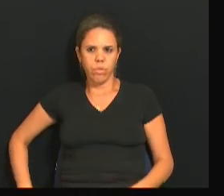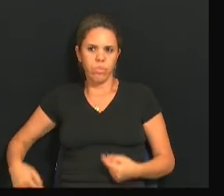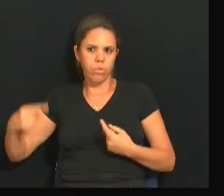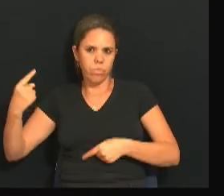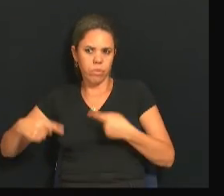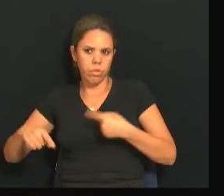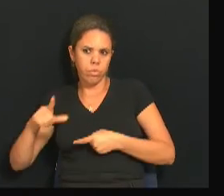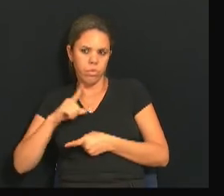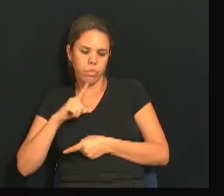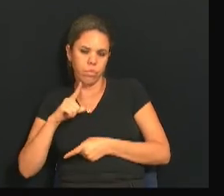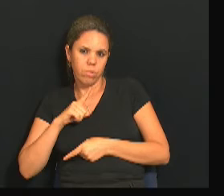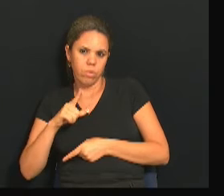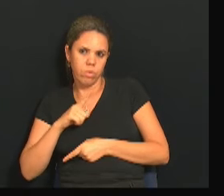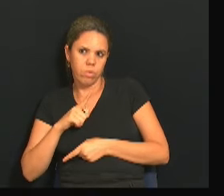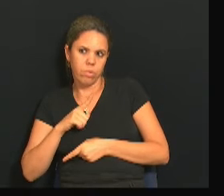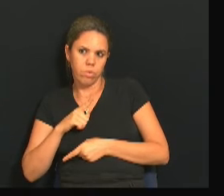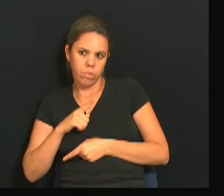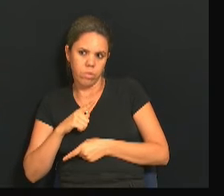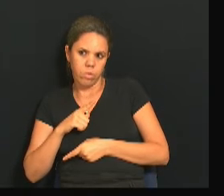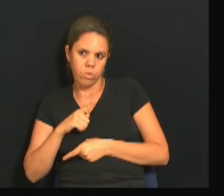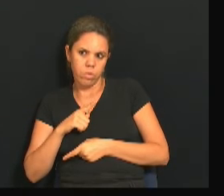tem